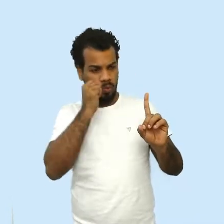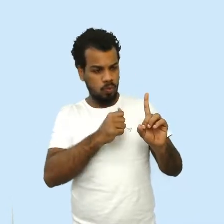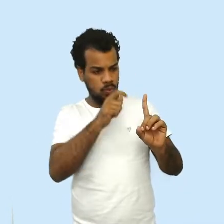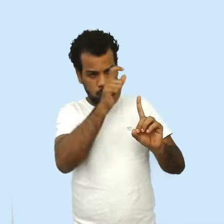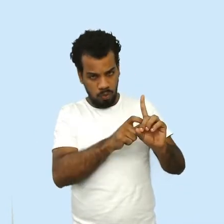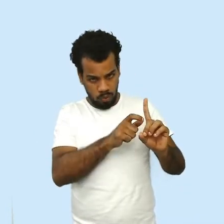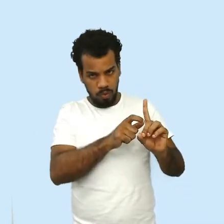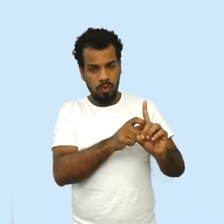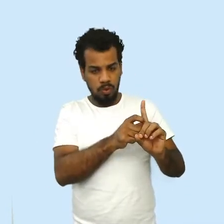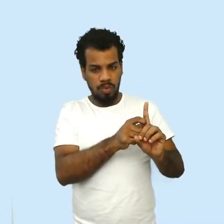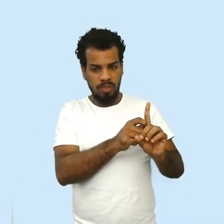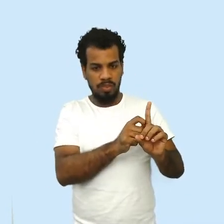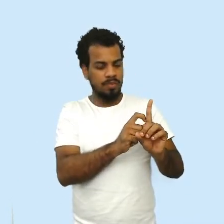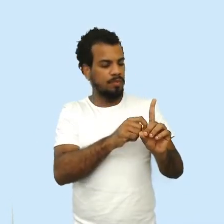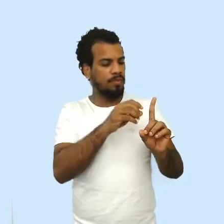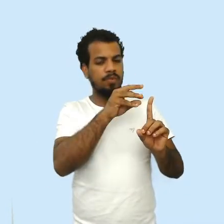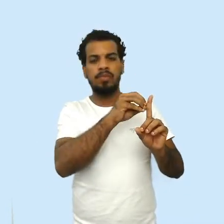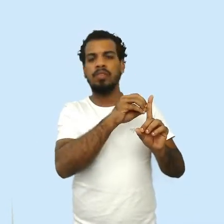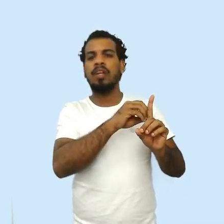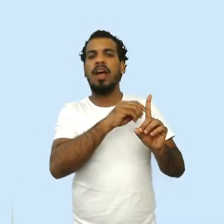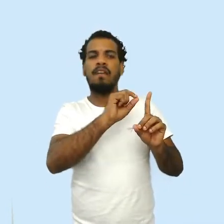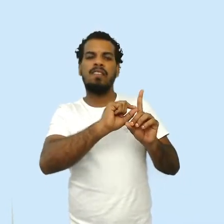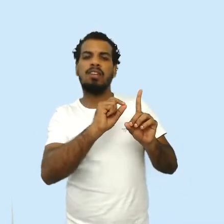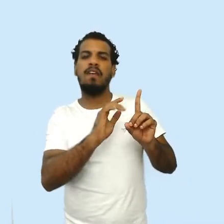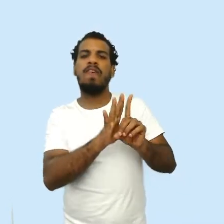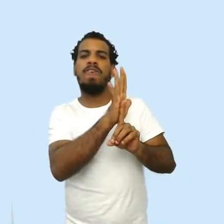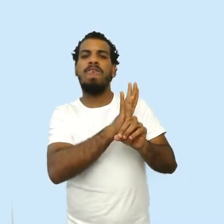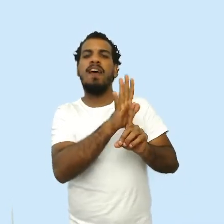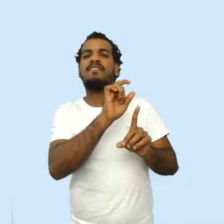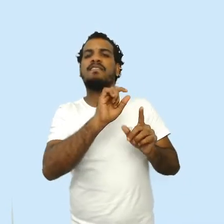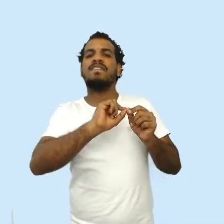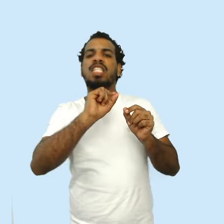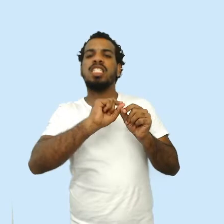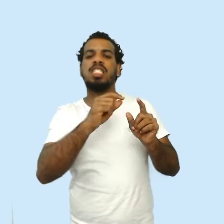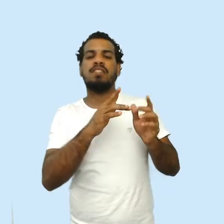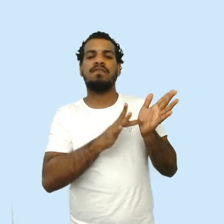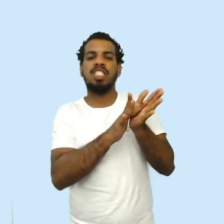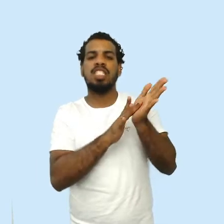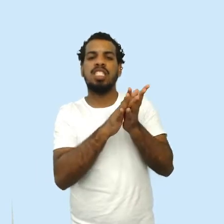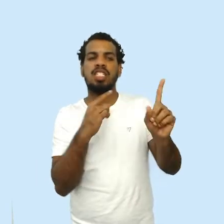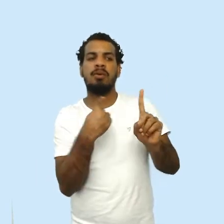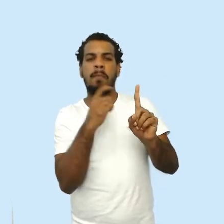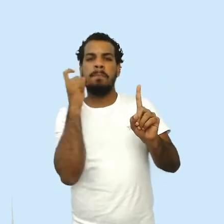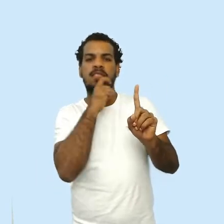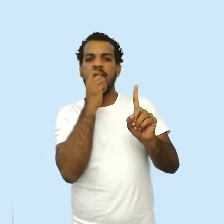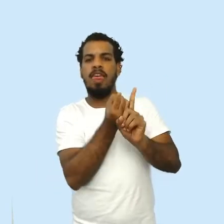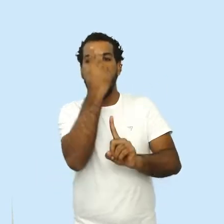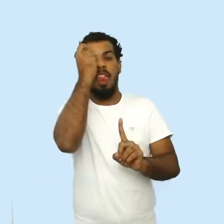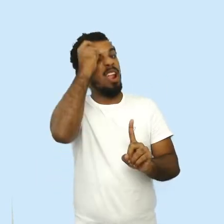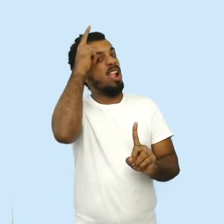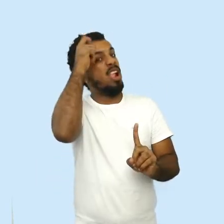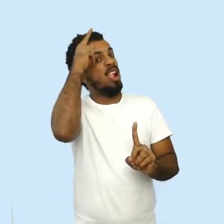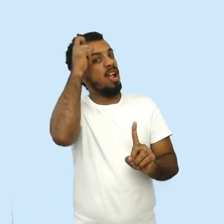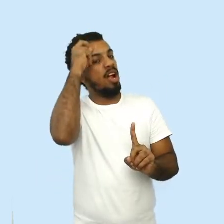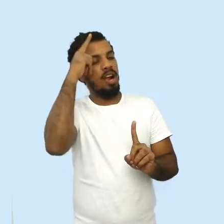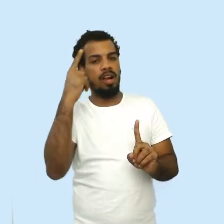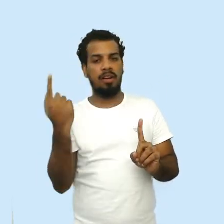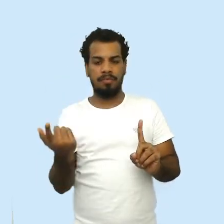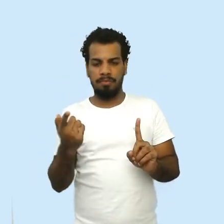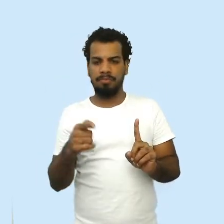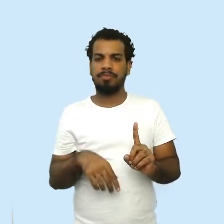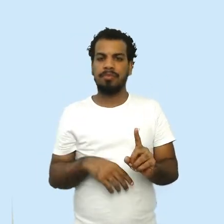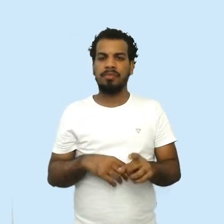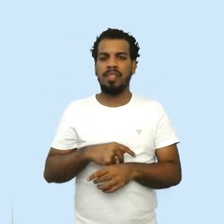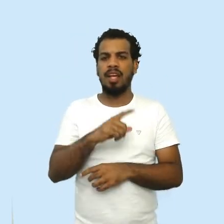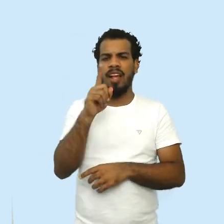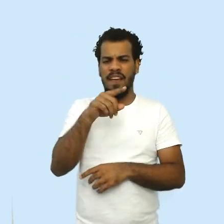uma intenção, que é desfazer a imagem daquela pessoa, daquele indivíduo. Ou seja, a fake news não é somente uma notícia que